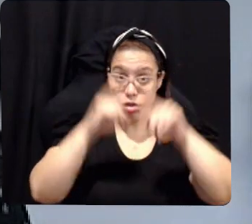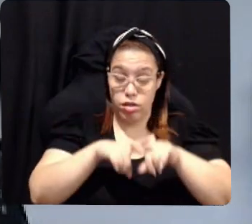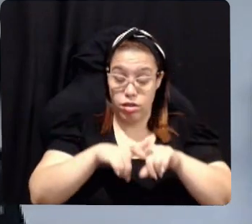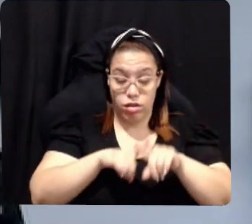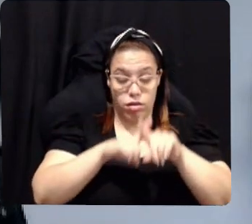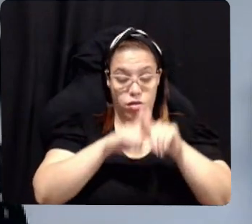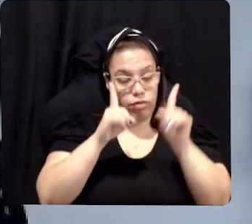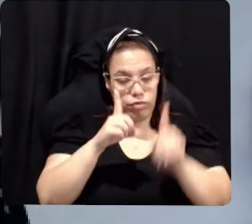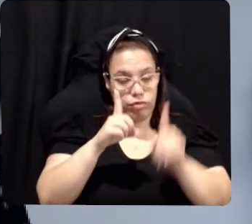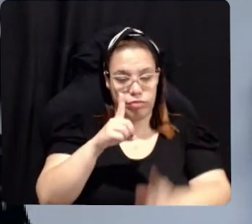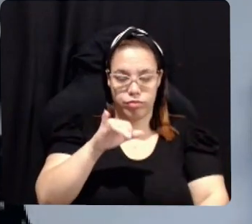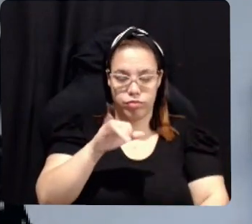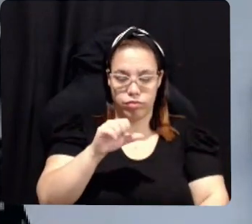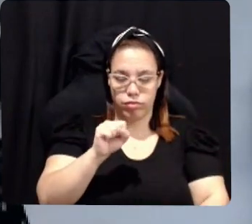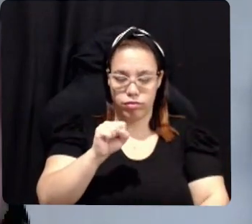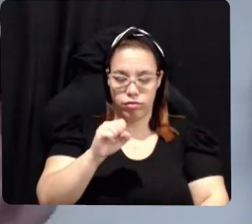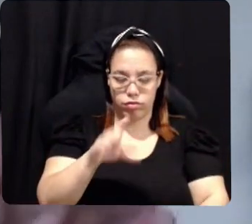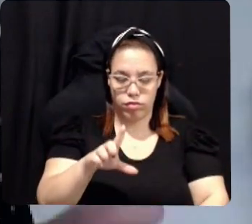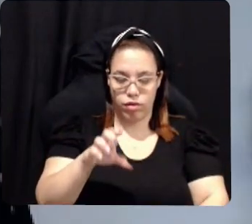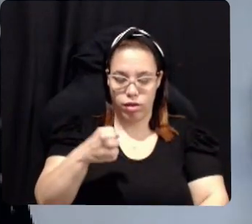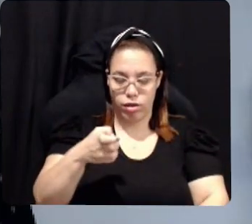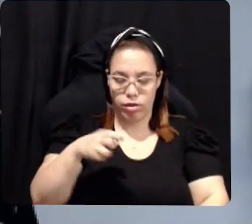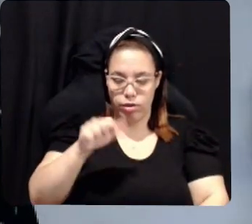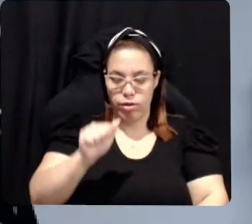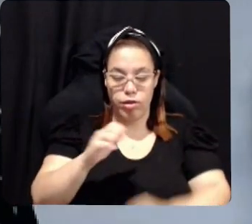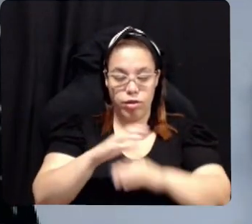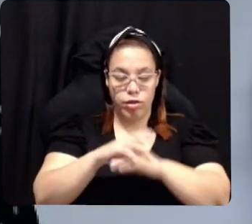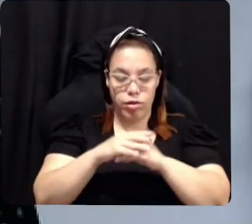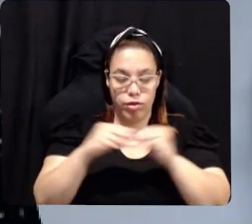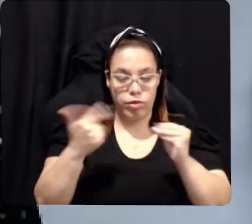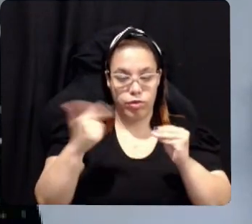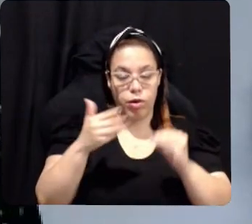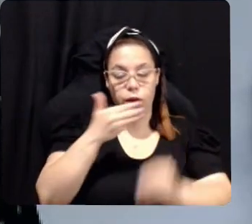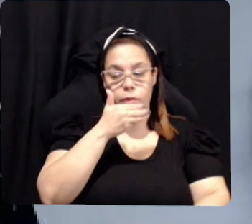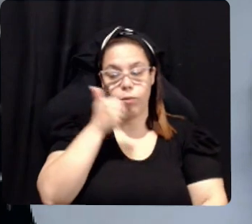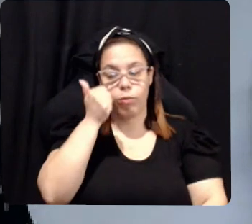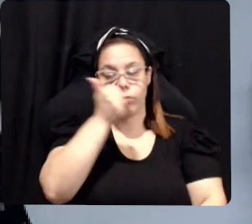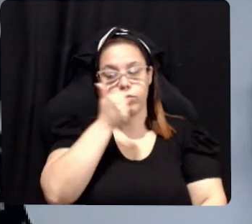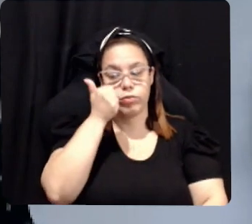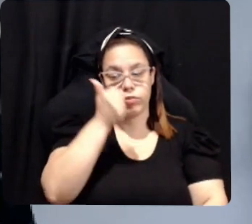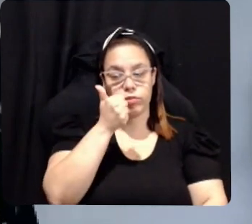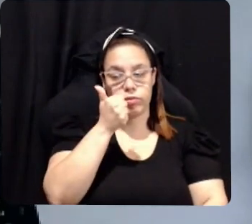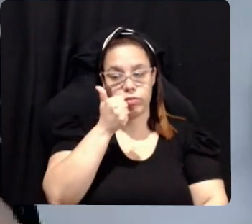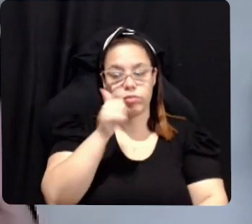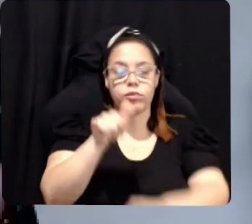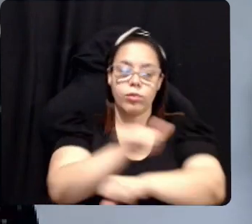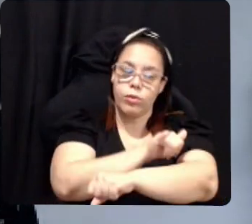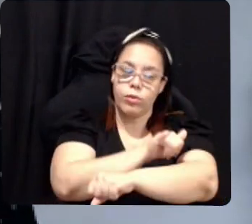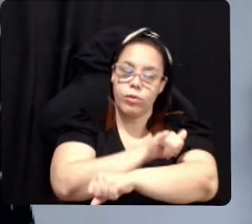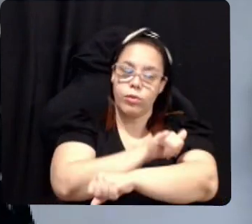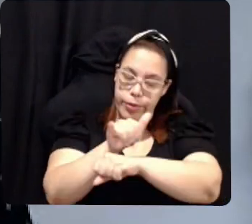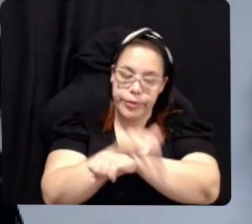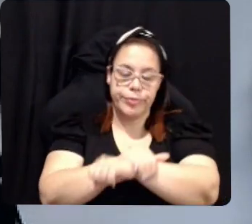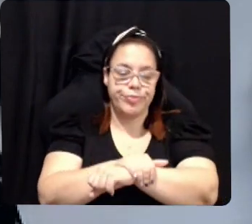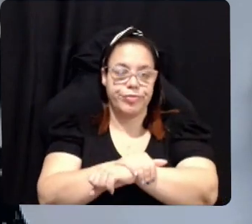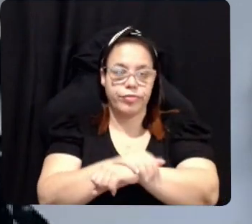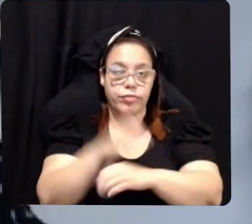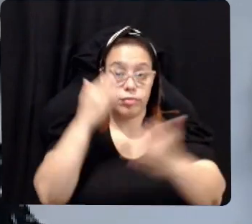terapêutico. Mas a dislexia ela não tem cura, ela tem uma melhora, ela tem